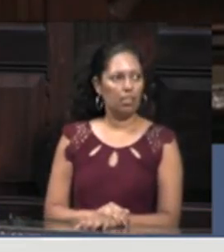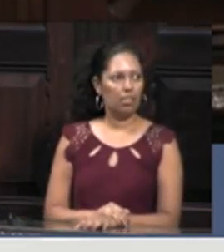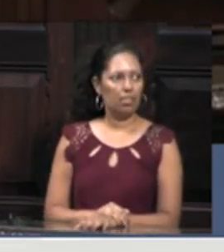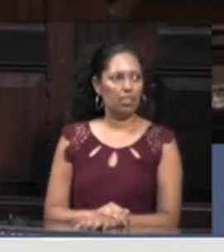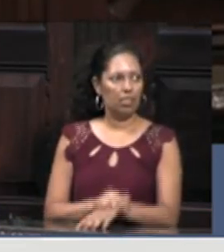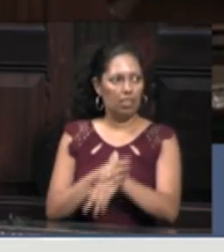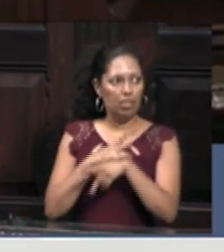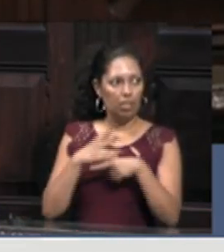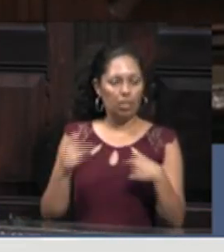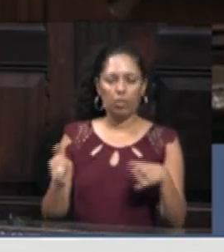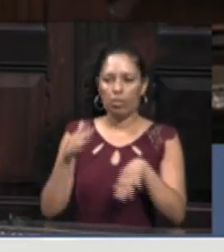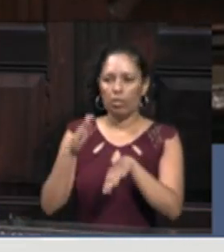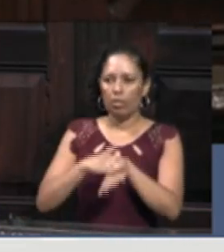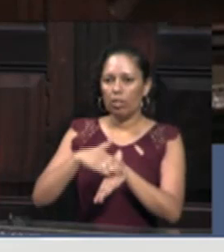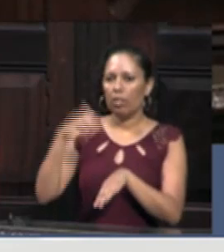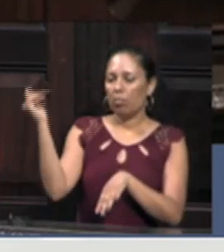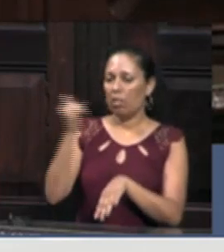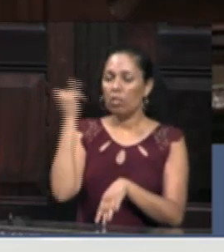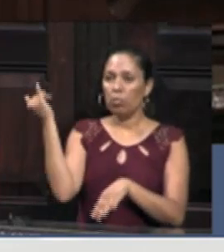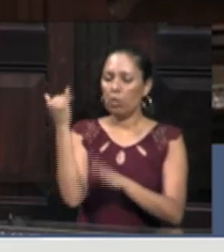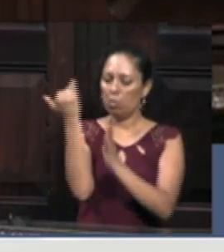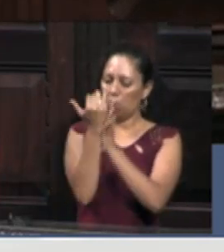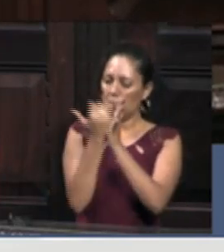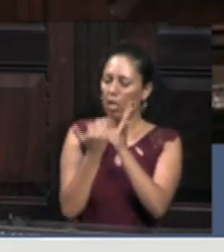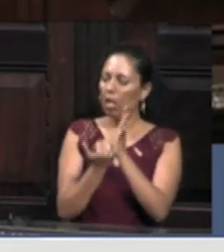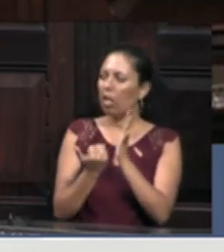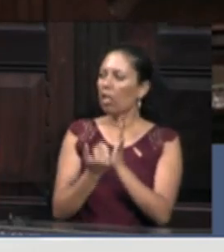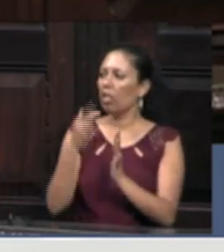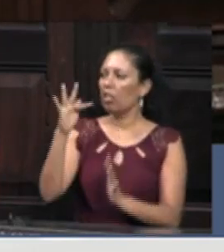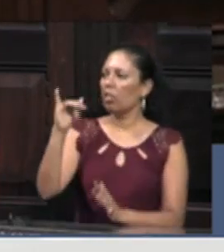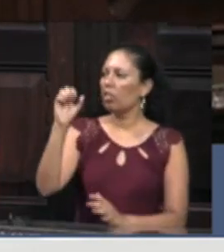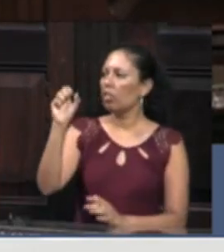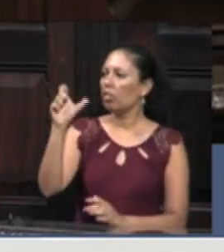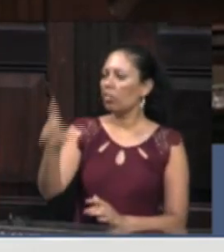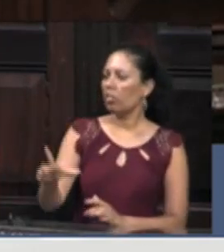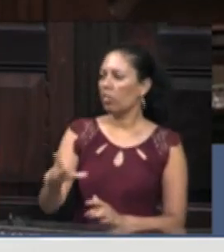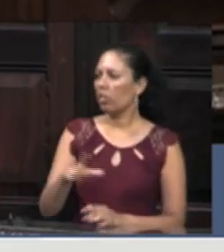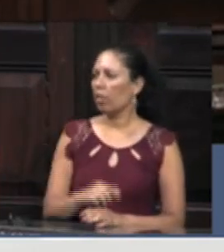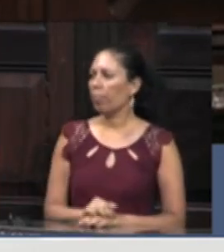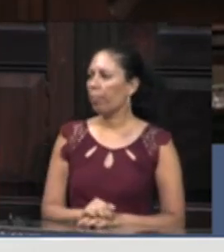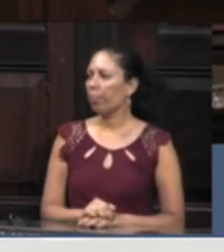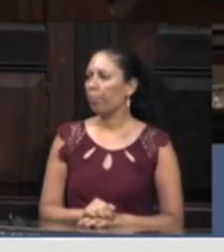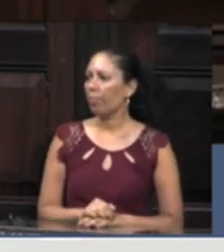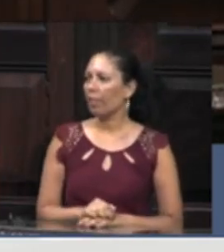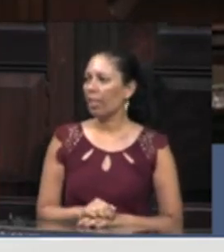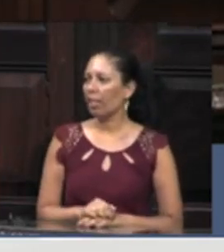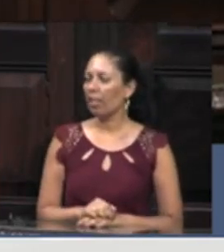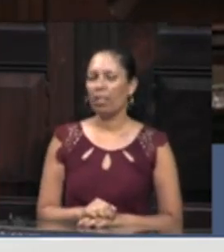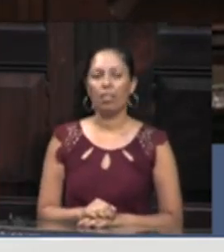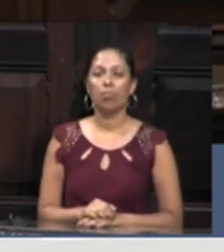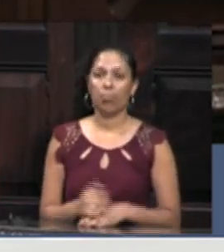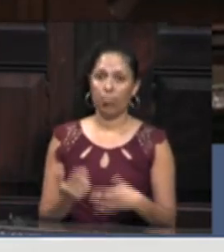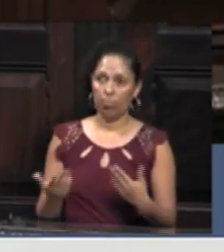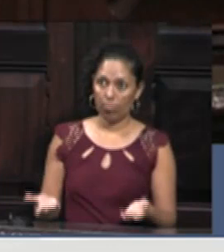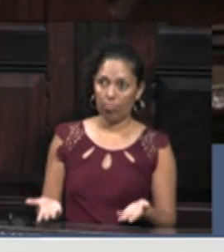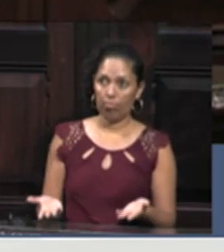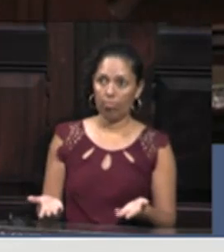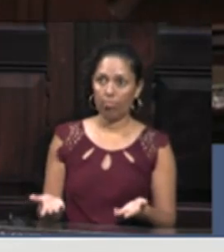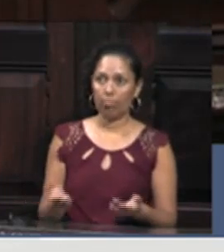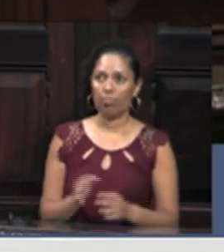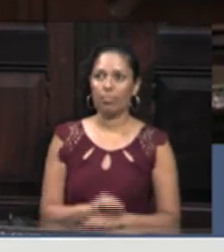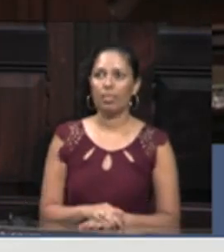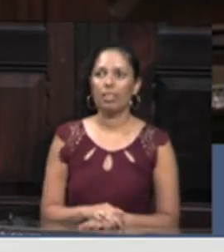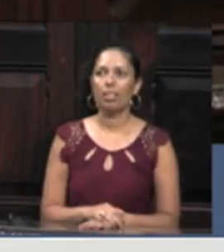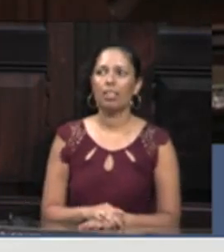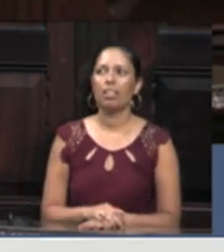o plano de recuperação fiscal. O plano de recuperação fiscal. Ora, que